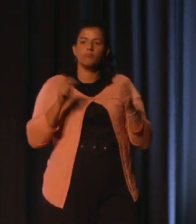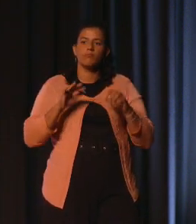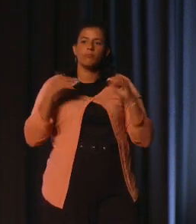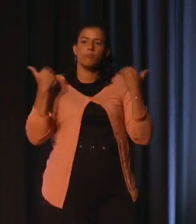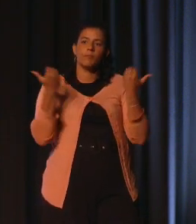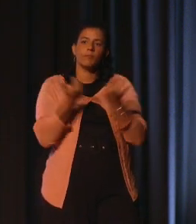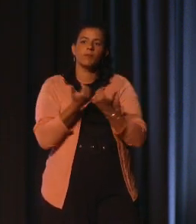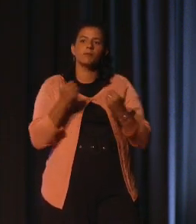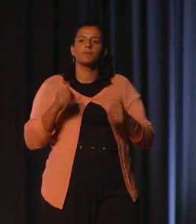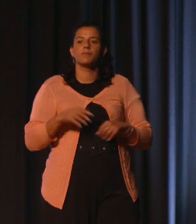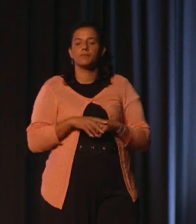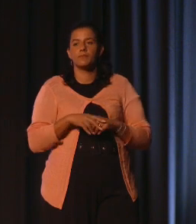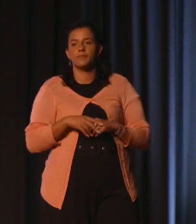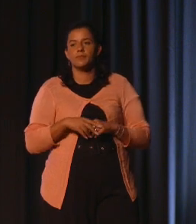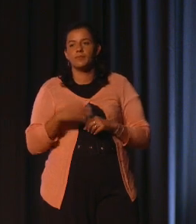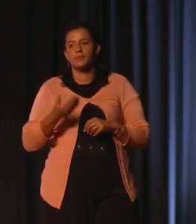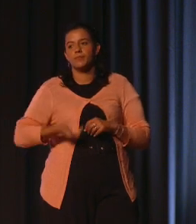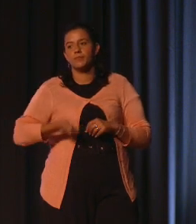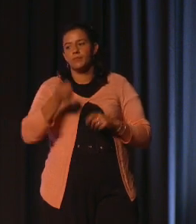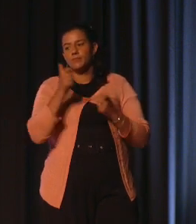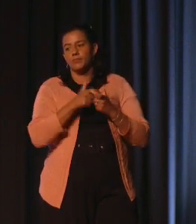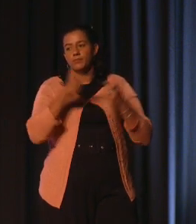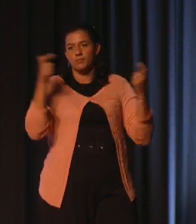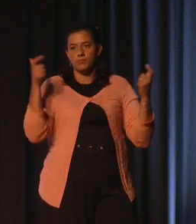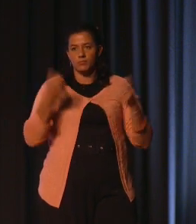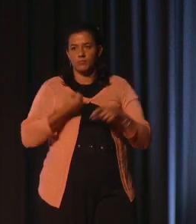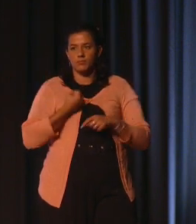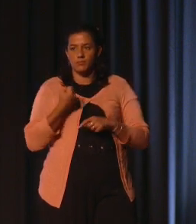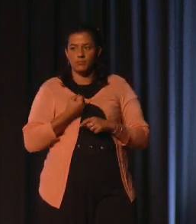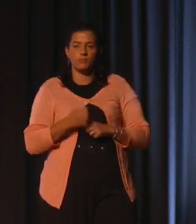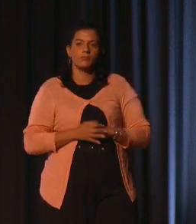de Hematologia. Hoje já somos em maior número.